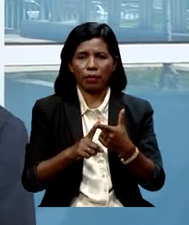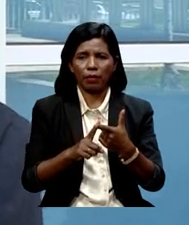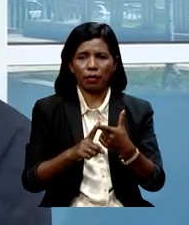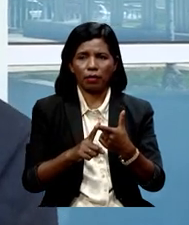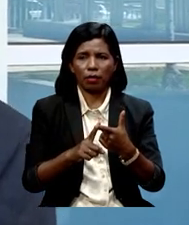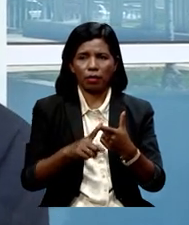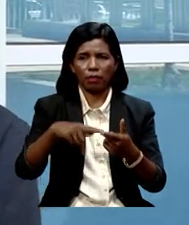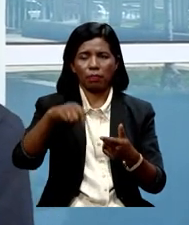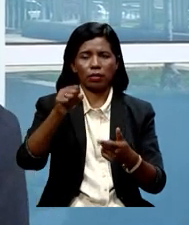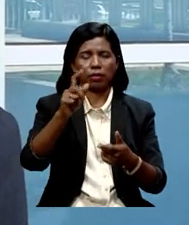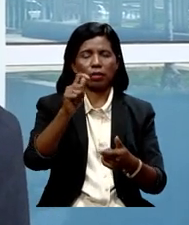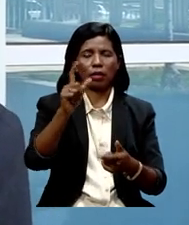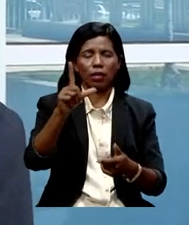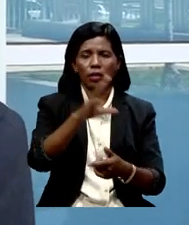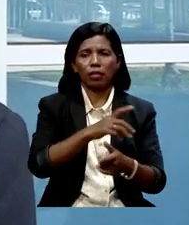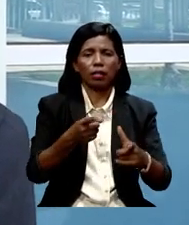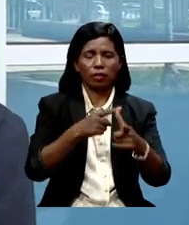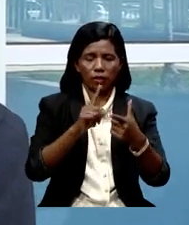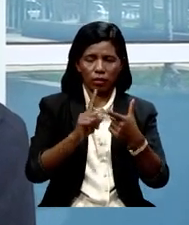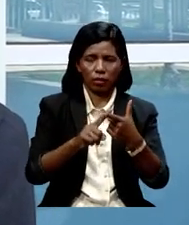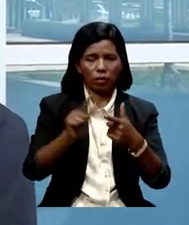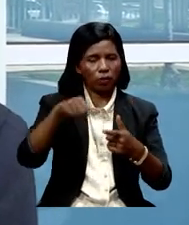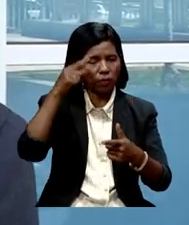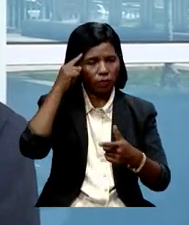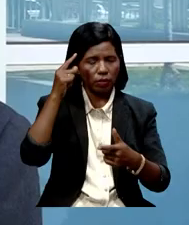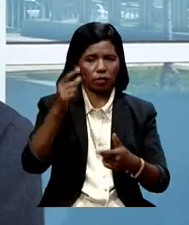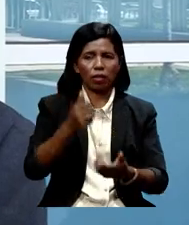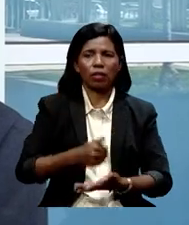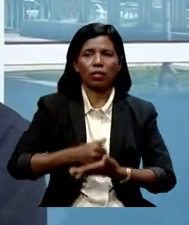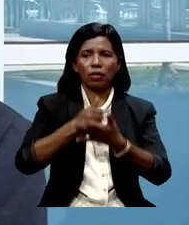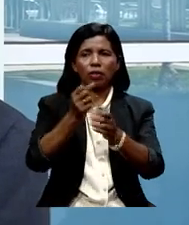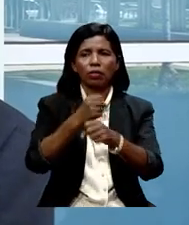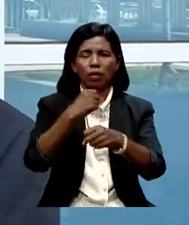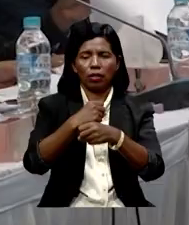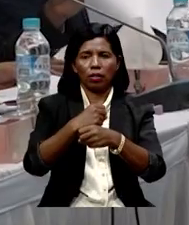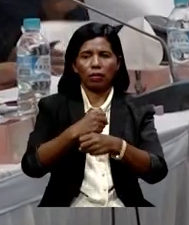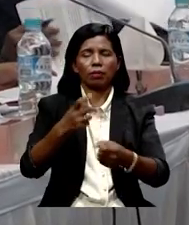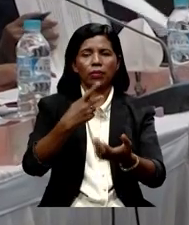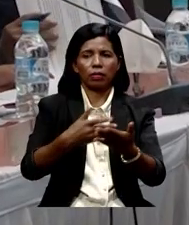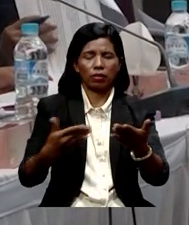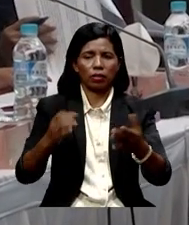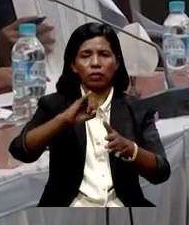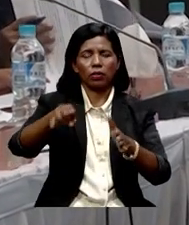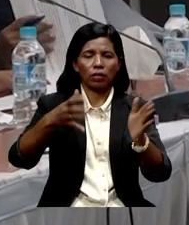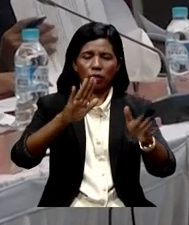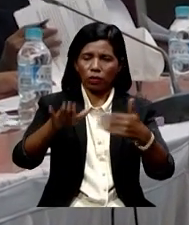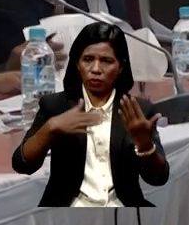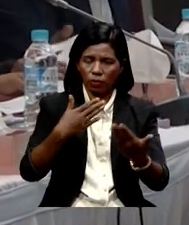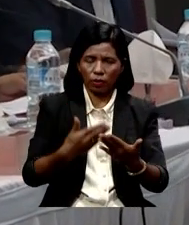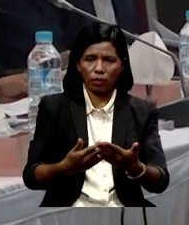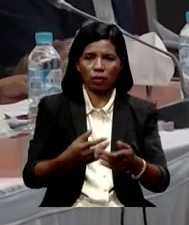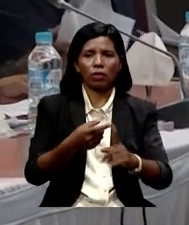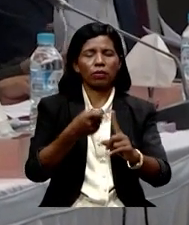Maxtalnia Audiovisual, o governo se apoia a tu halo digitalização do produto jornalístico roto,